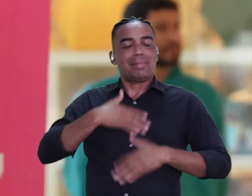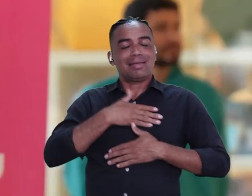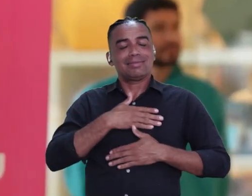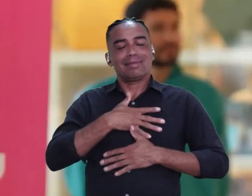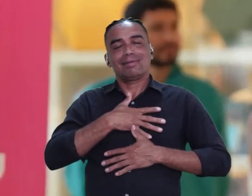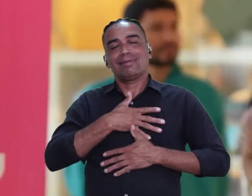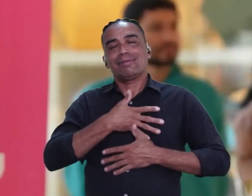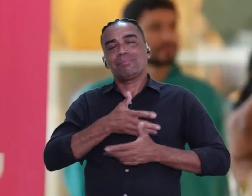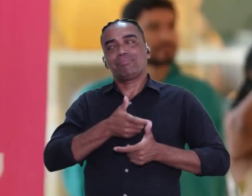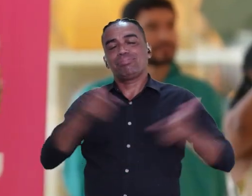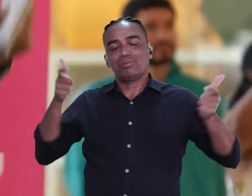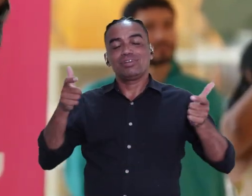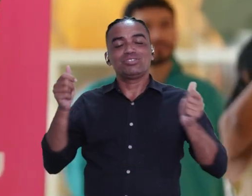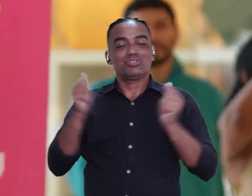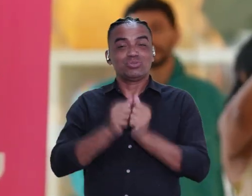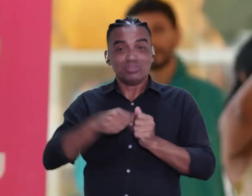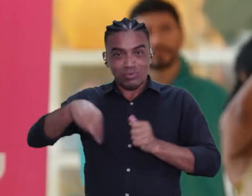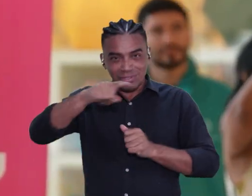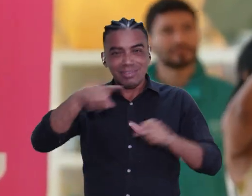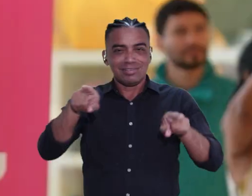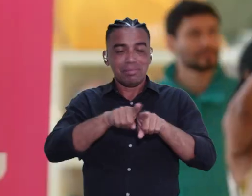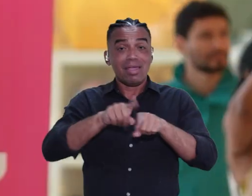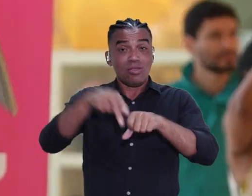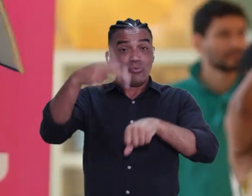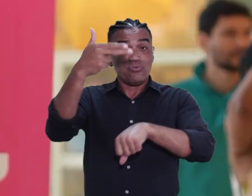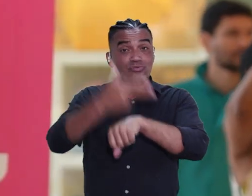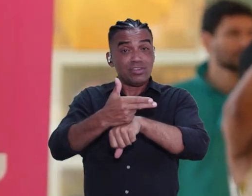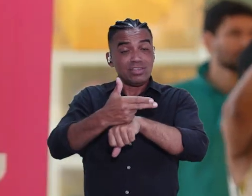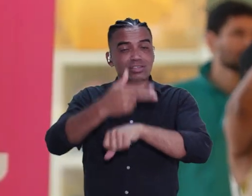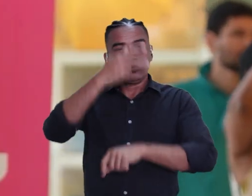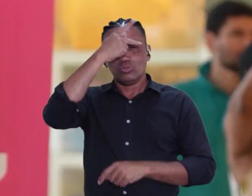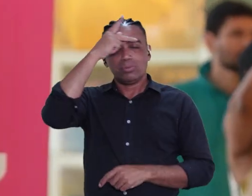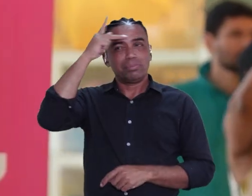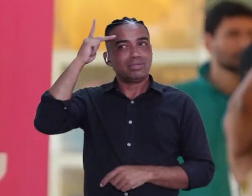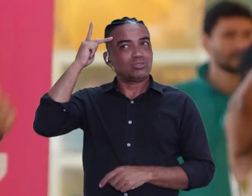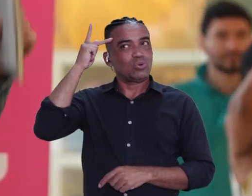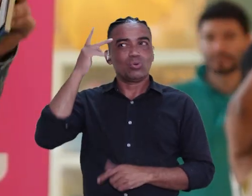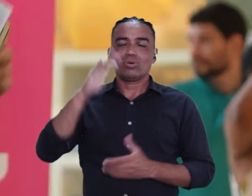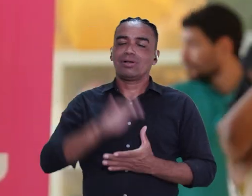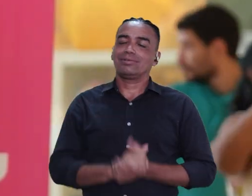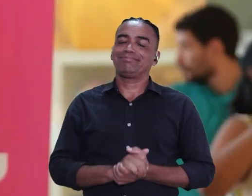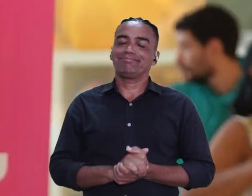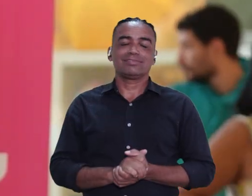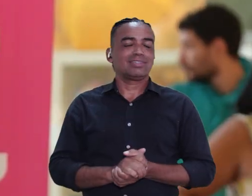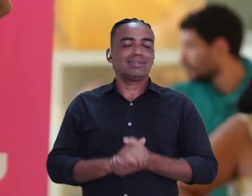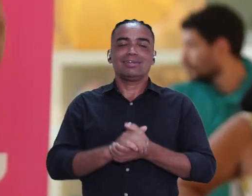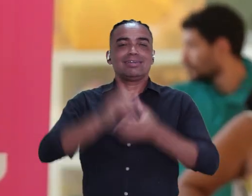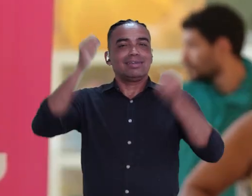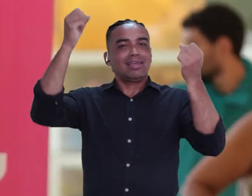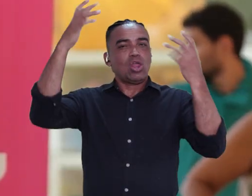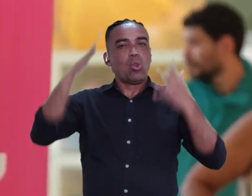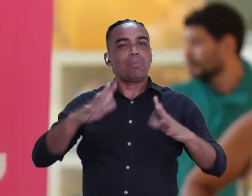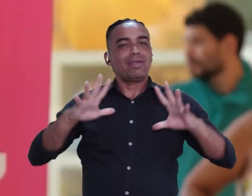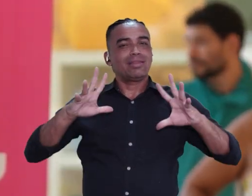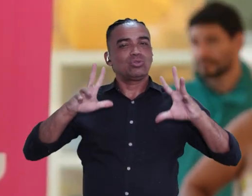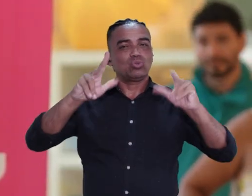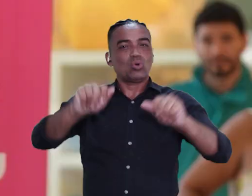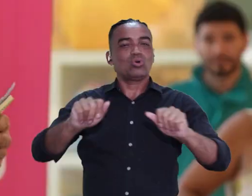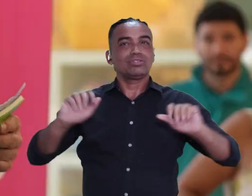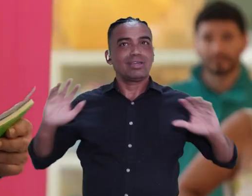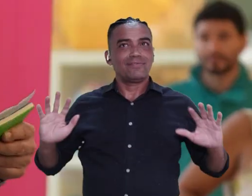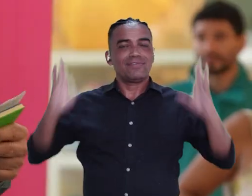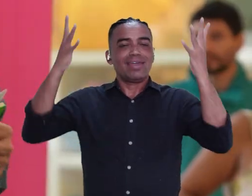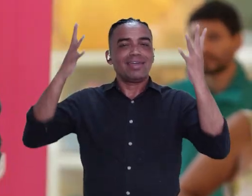tenho certeza, vamos passar um vídeo de uma pessoa que ilumina todos os nossos eventos